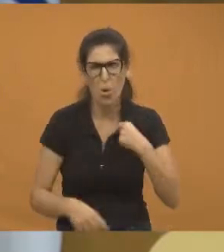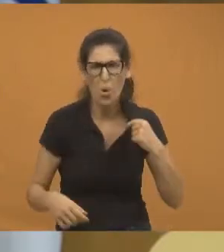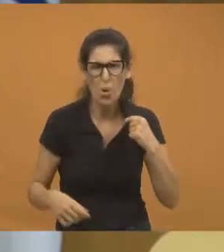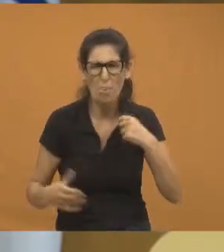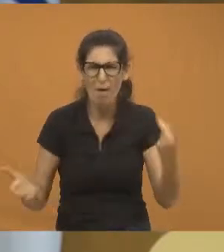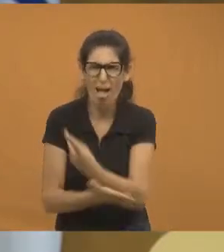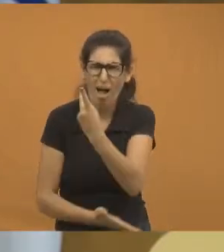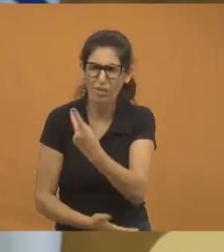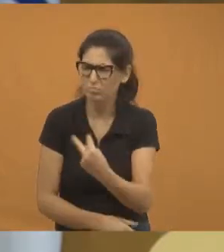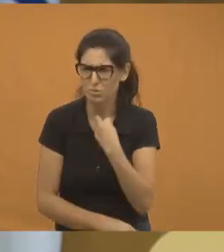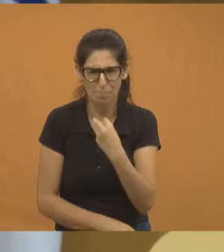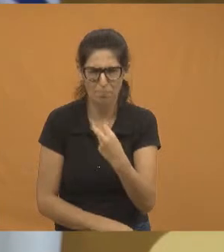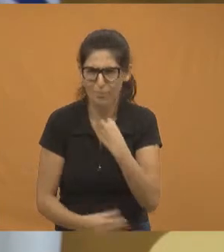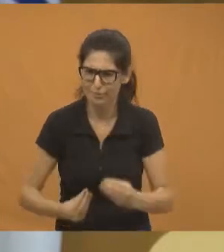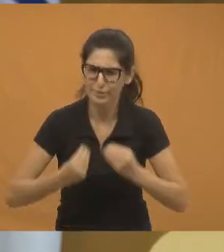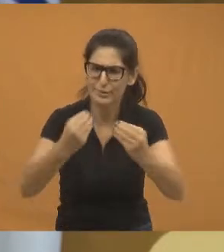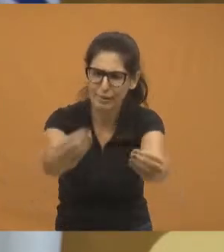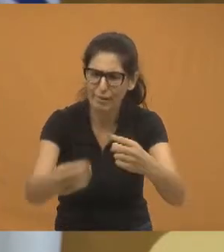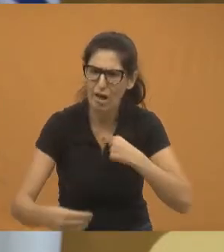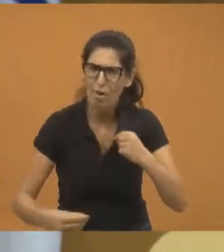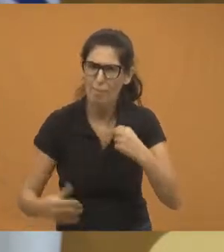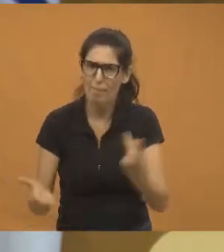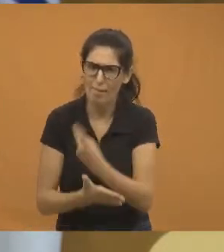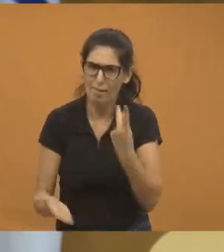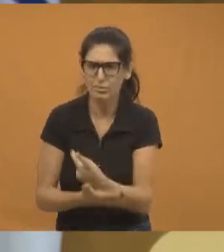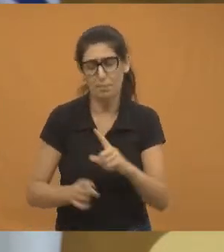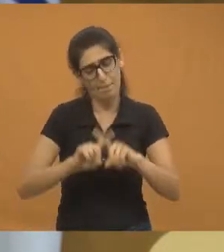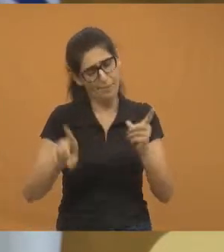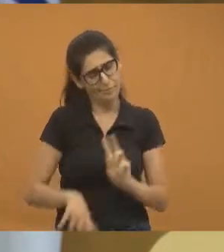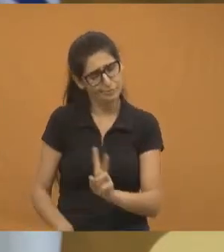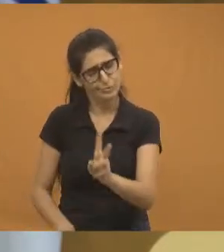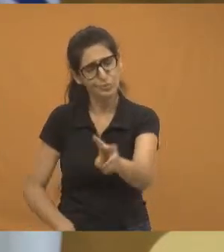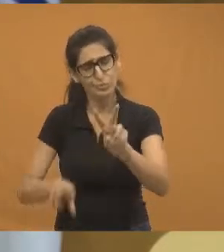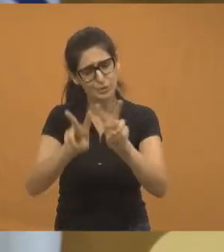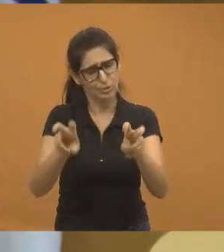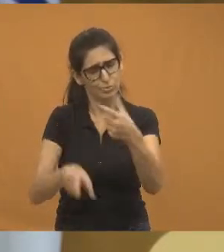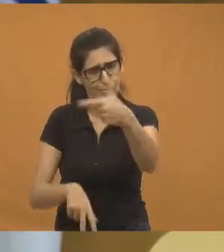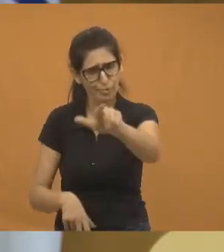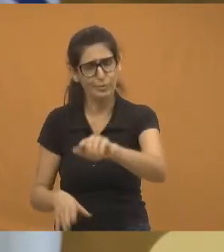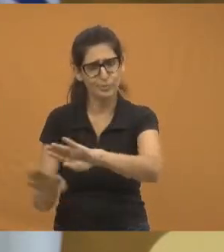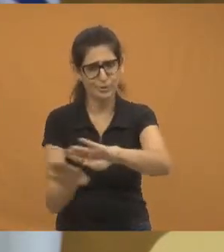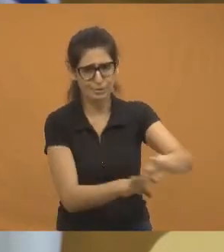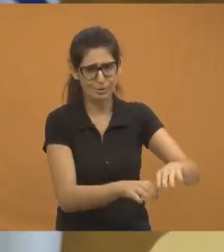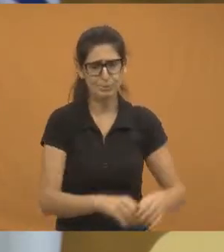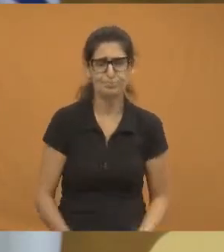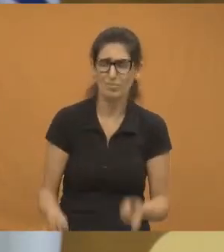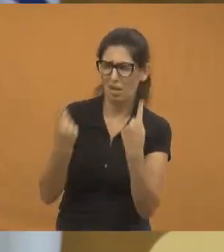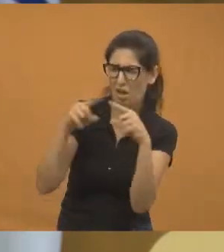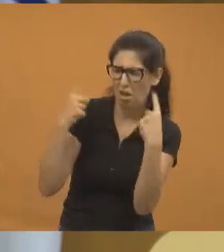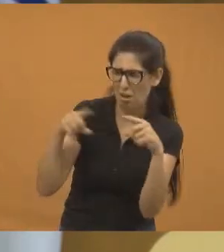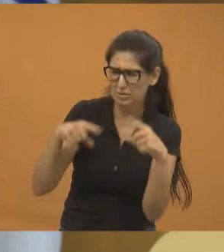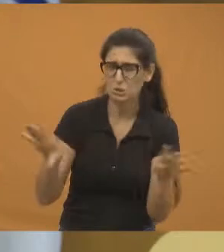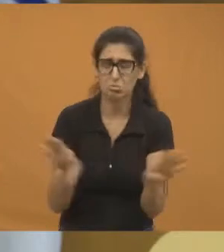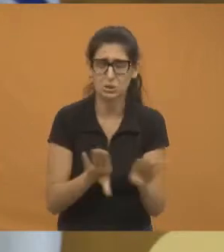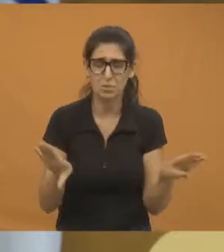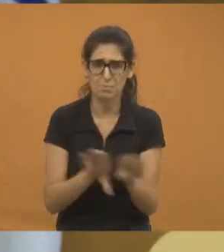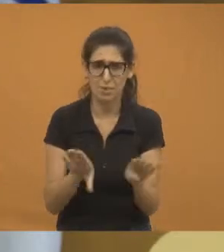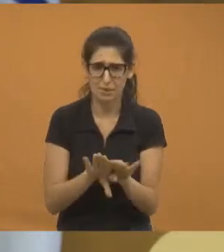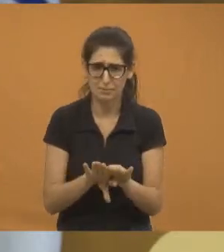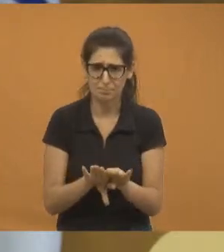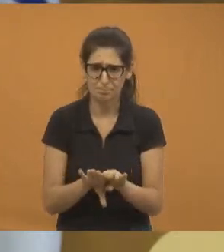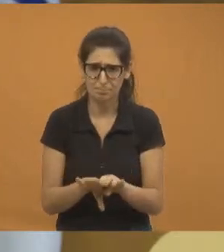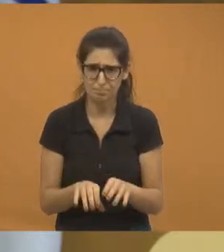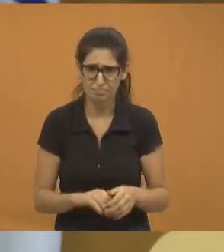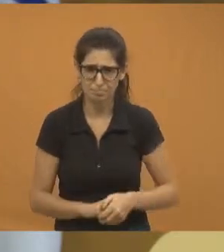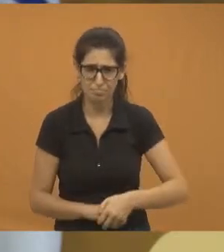discorda mas como diz a turma bola pra frente ele tem outros assuntos a gente tratar outra reclamação que foi feito aqui em nome da população